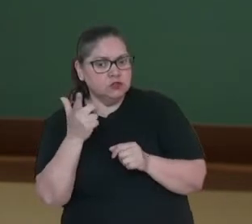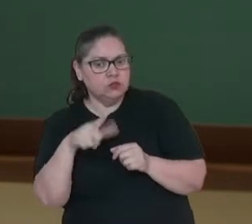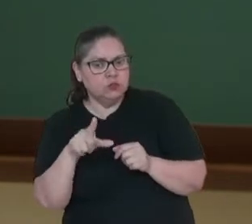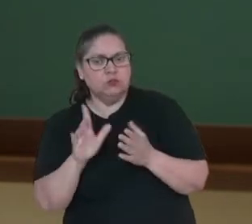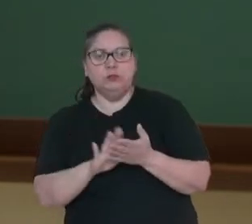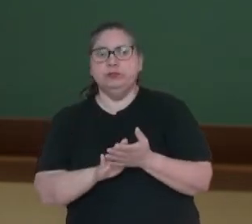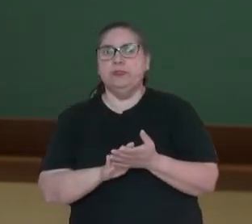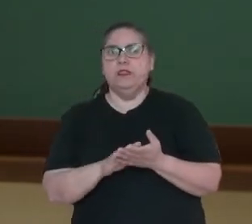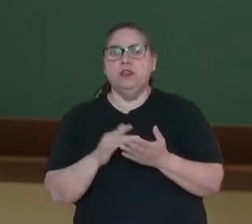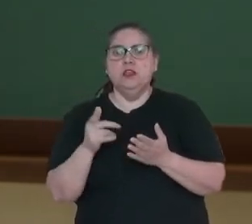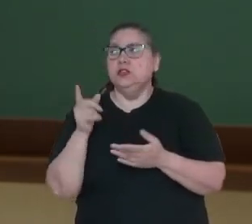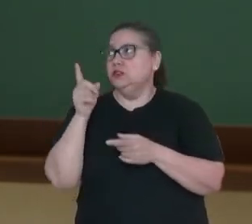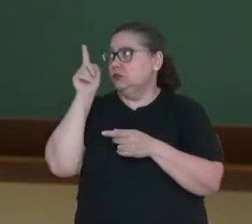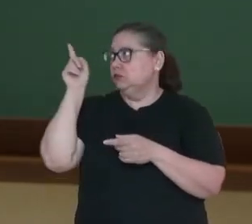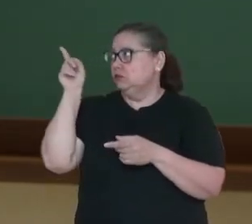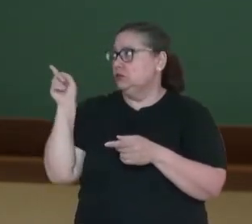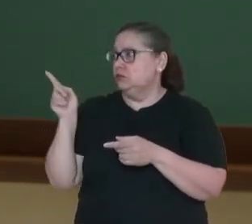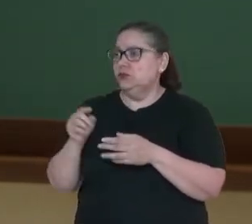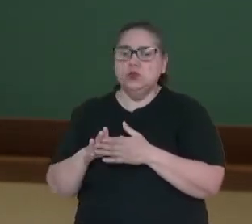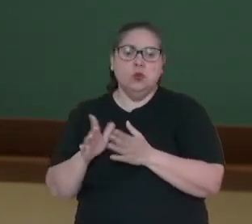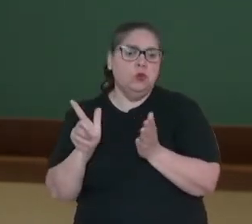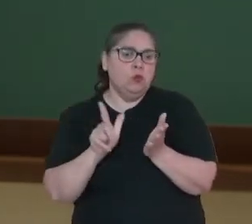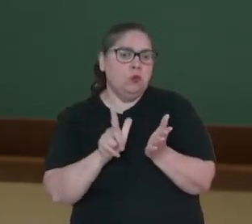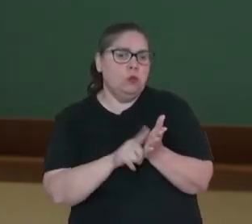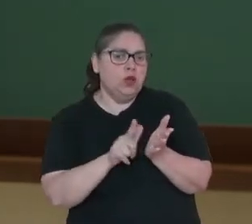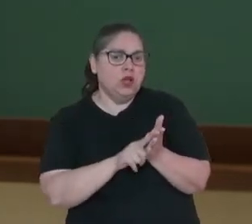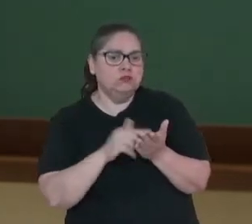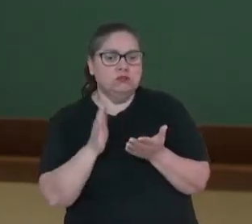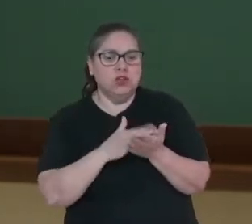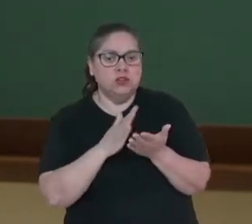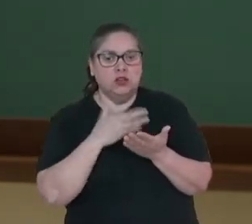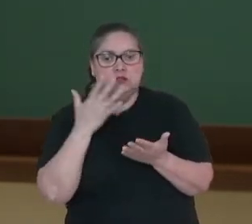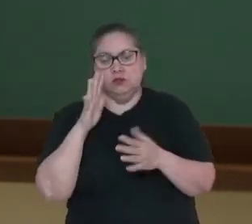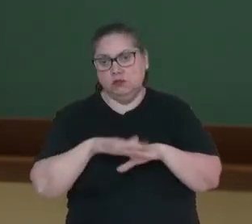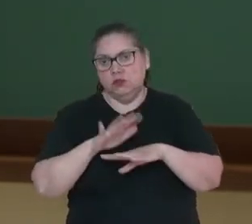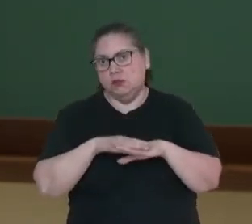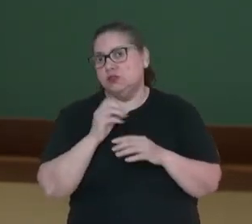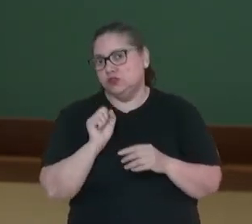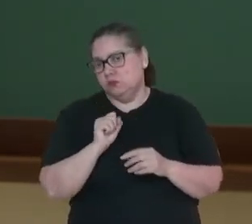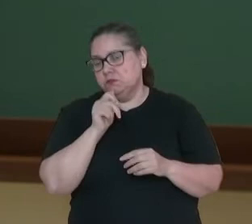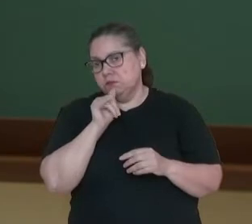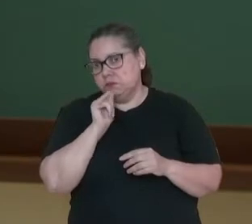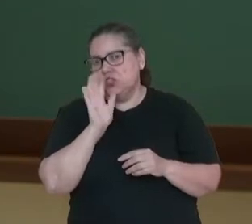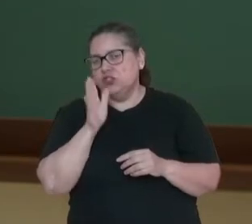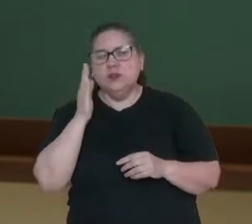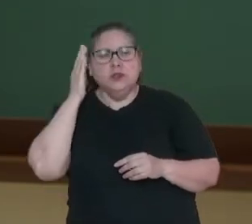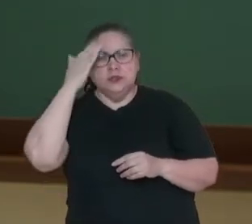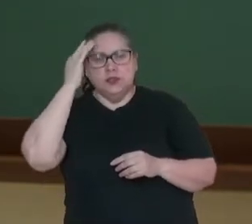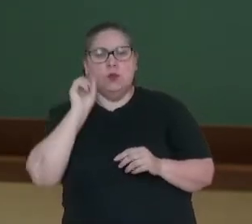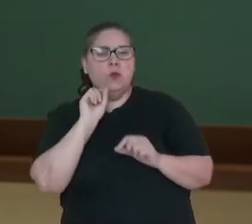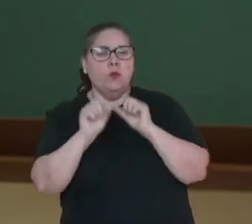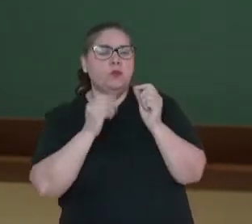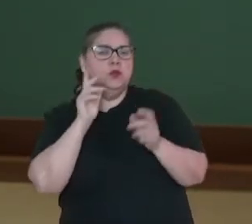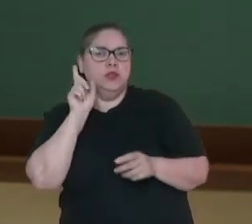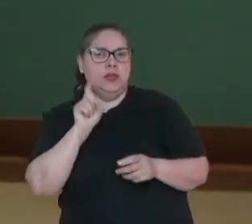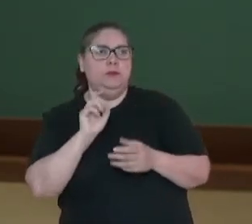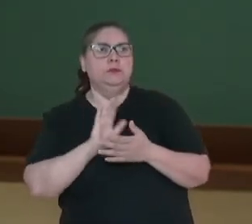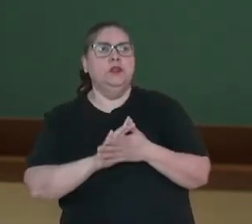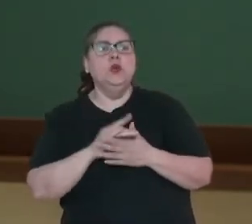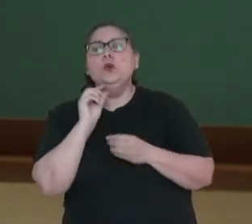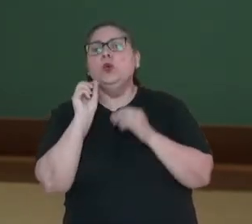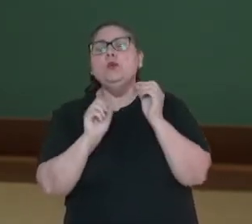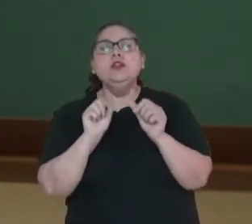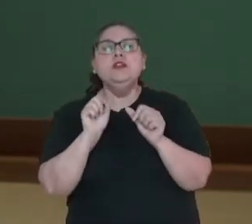esse tabuleiro numa folha de caderno de matemática, por exemplo. A gente já vai entender como que é, tá? Como